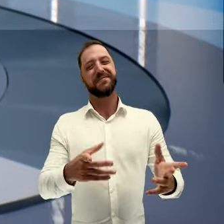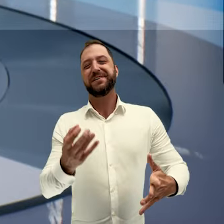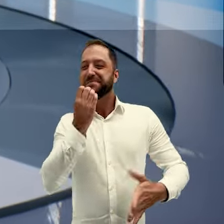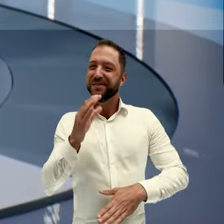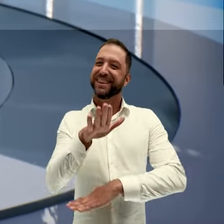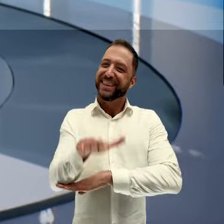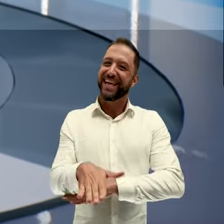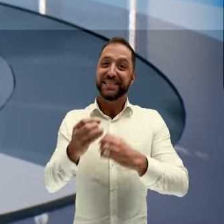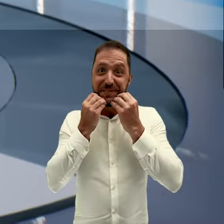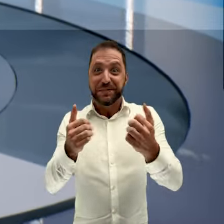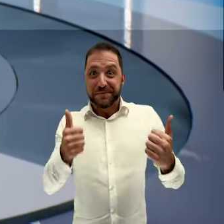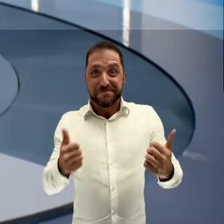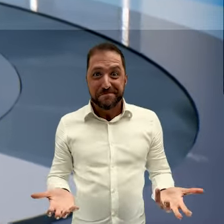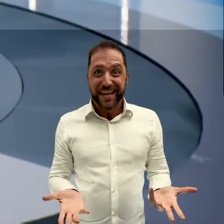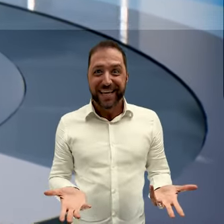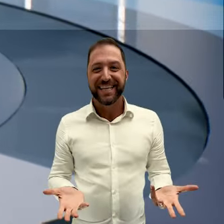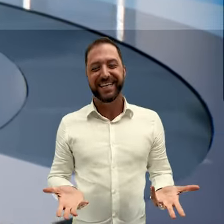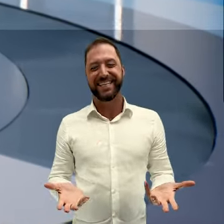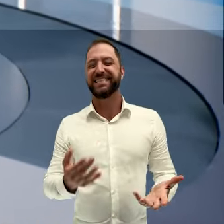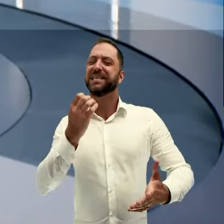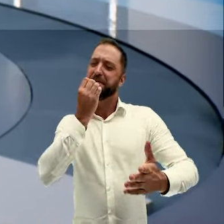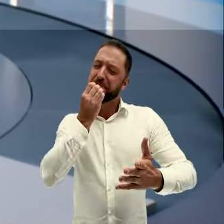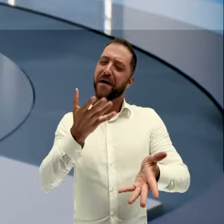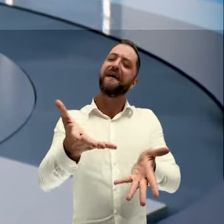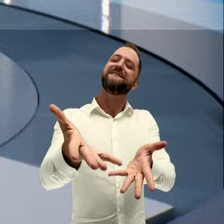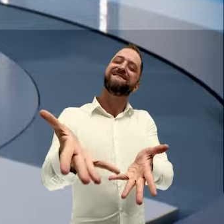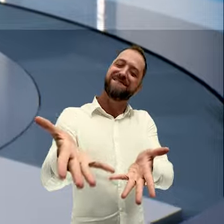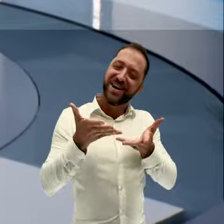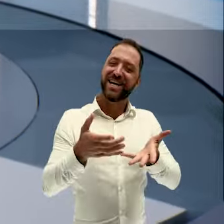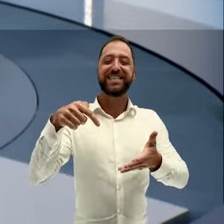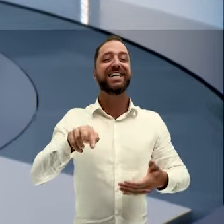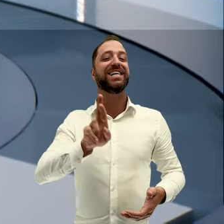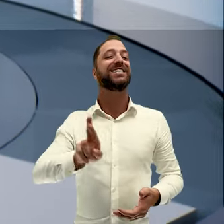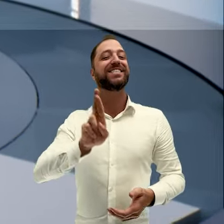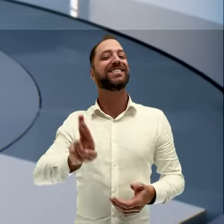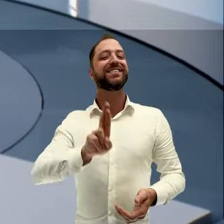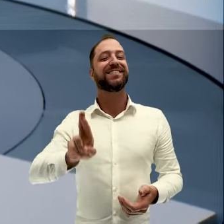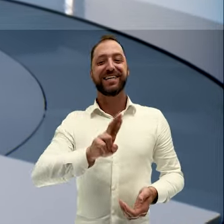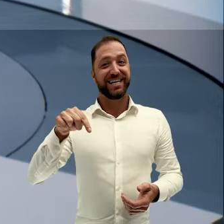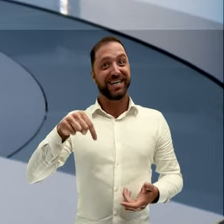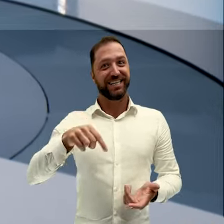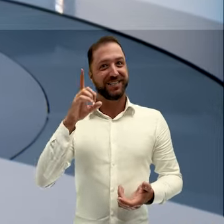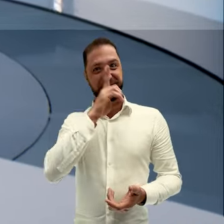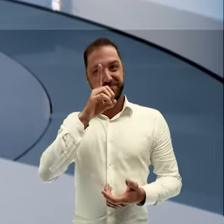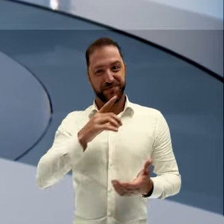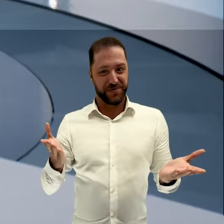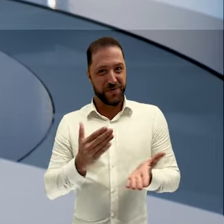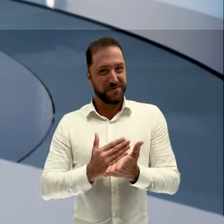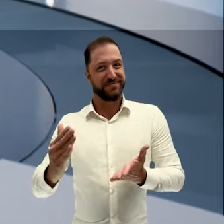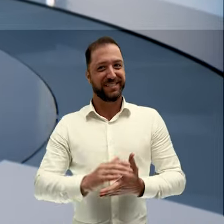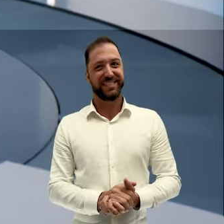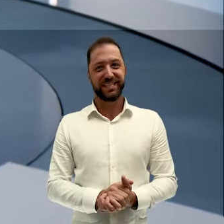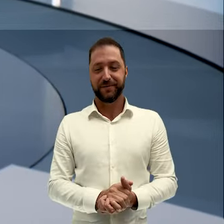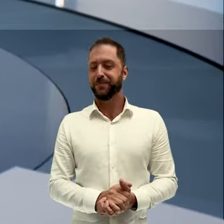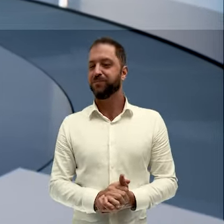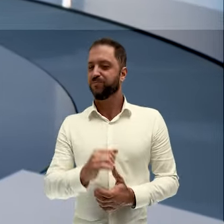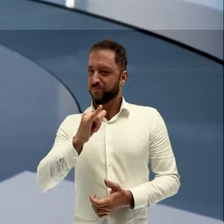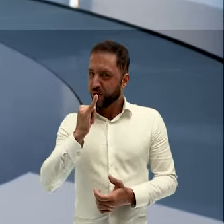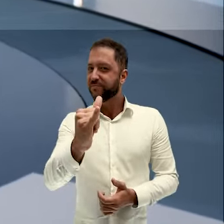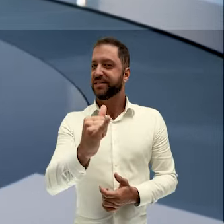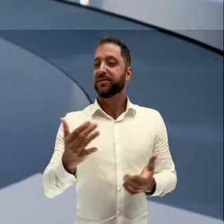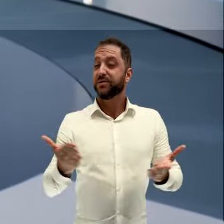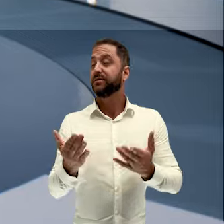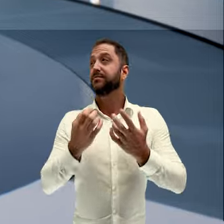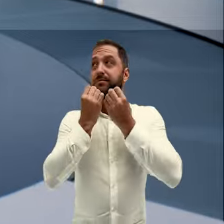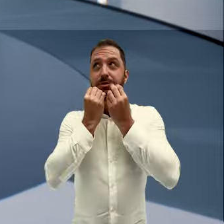Meu povo, boa tarde, tudo bem com vocês? Sejam todos aí muito bem-vindos a mais um programa Ressoar deste domingo. E eu já